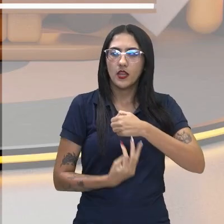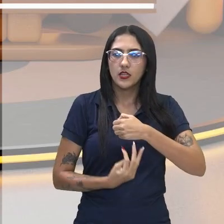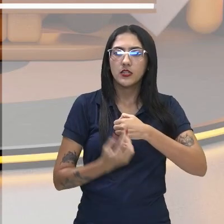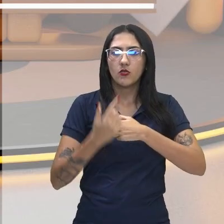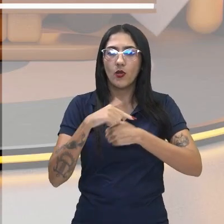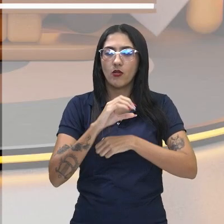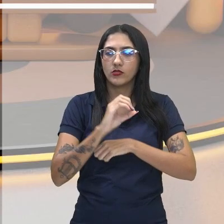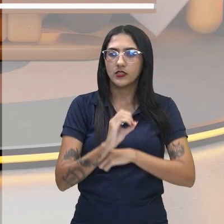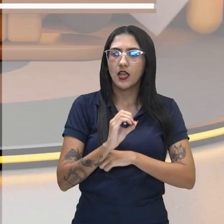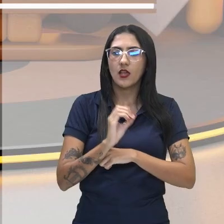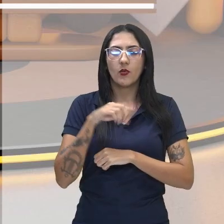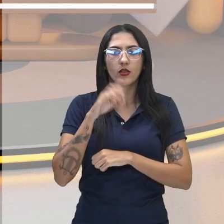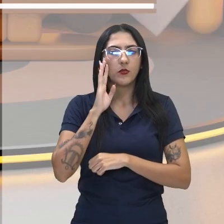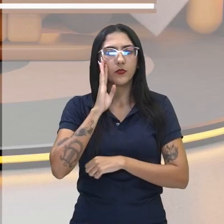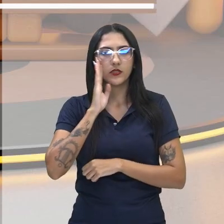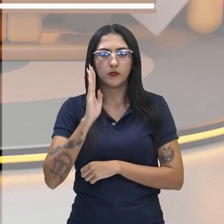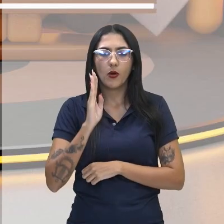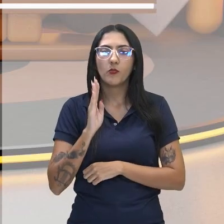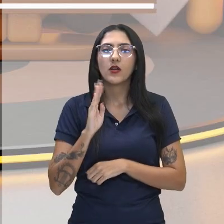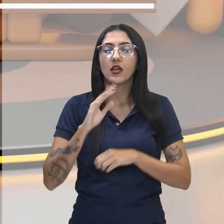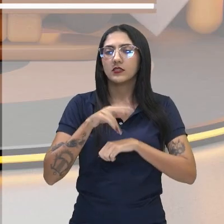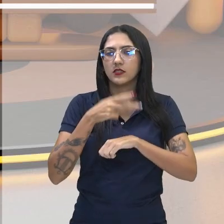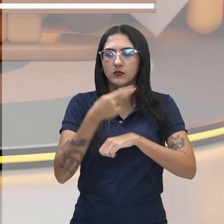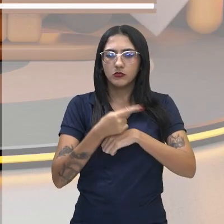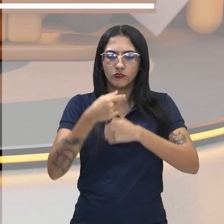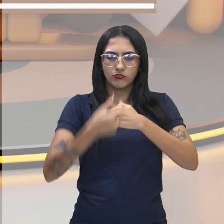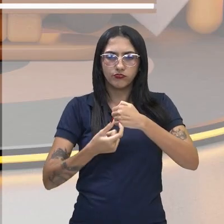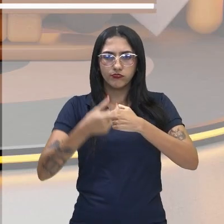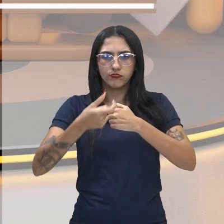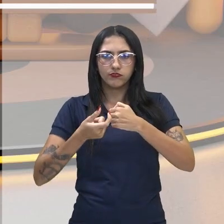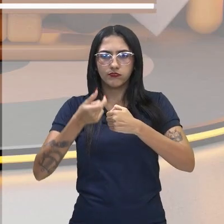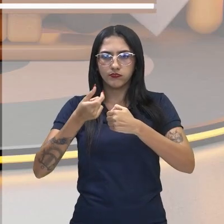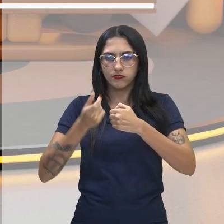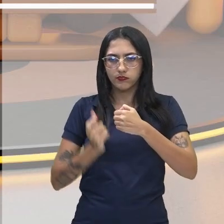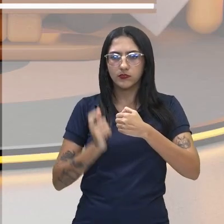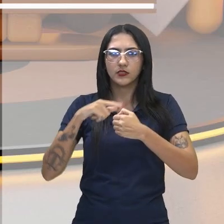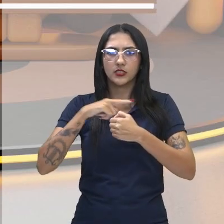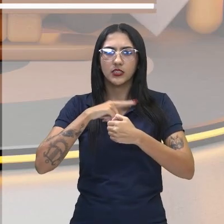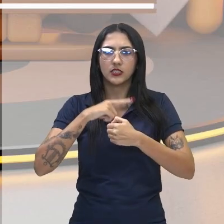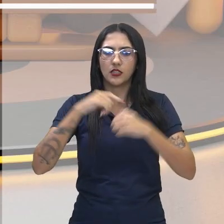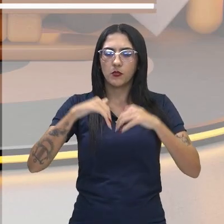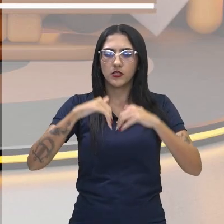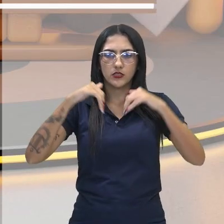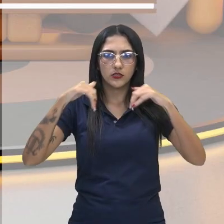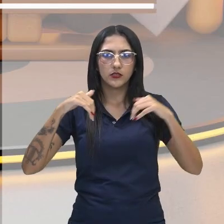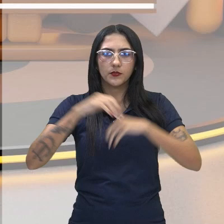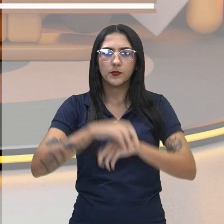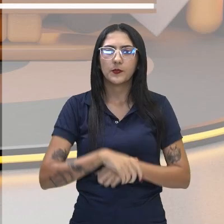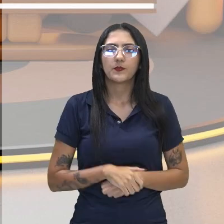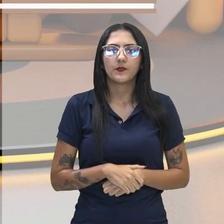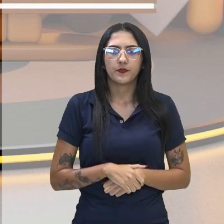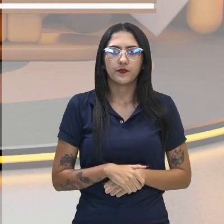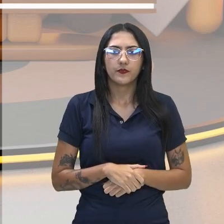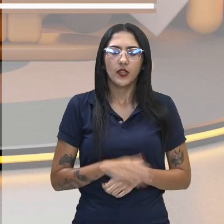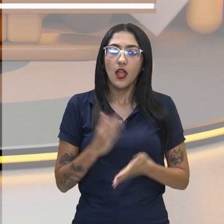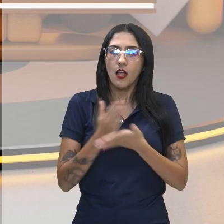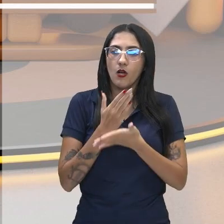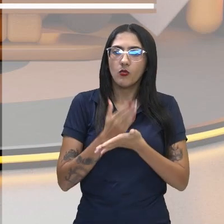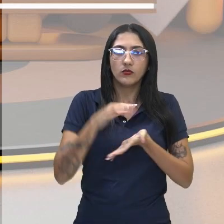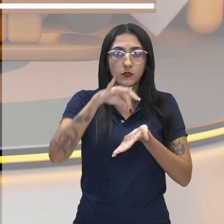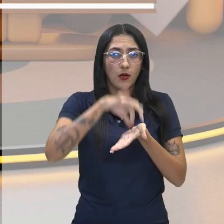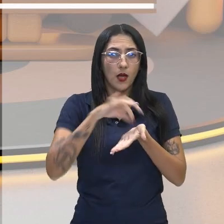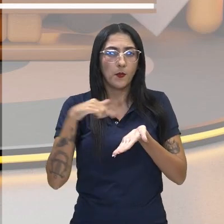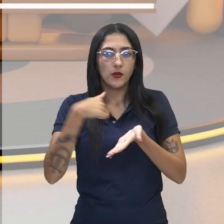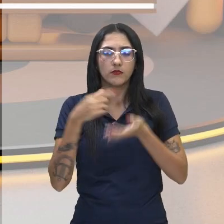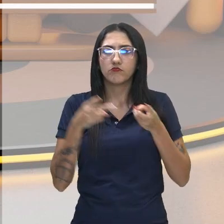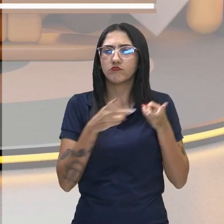0 grau, e cada um deles se distanciando de 15 em 15 graus. Alguns mapas a gente vai perceber